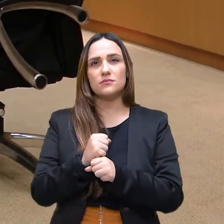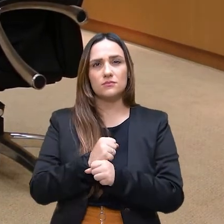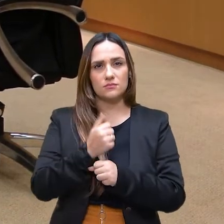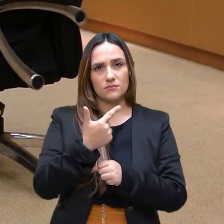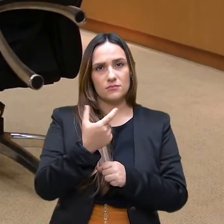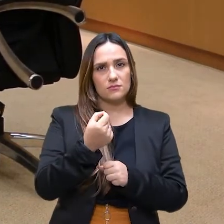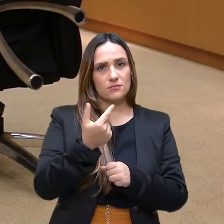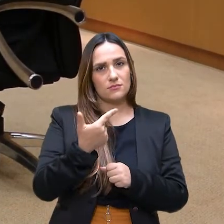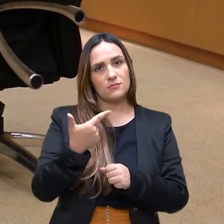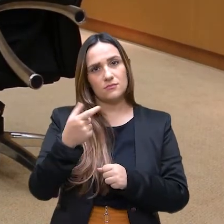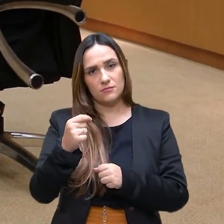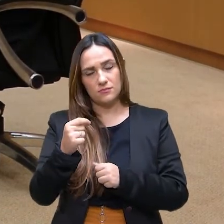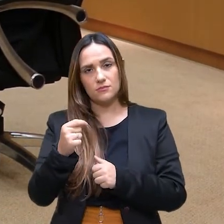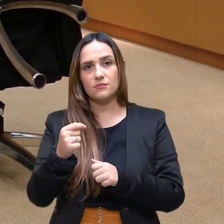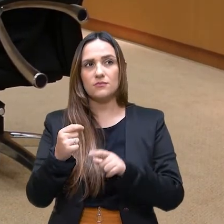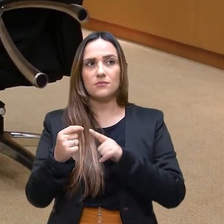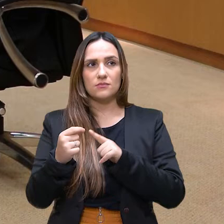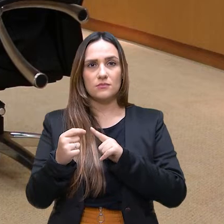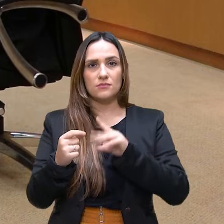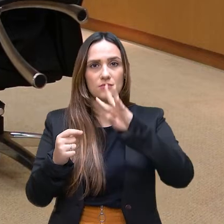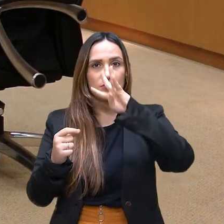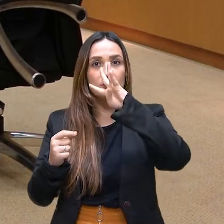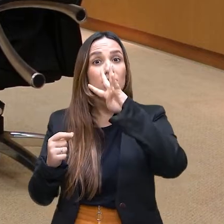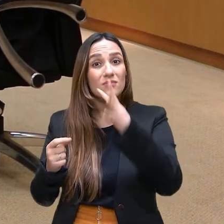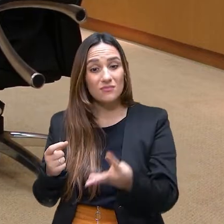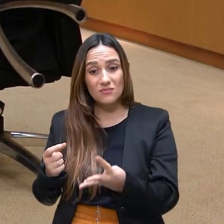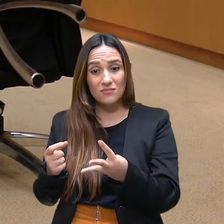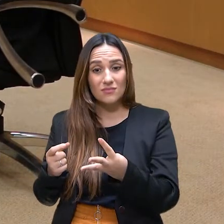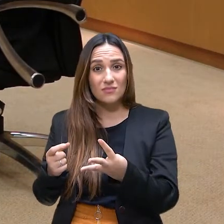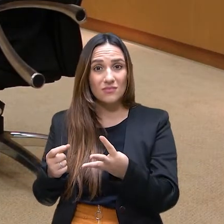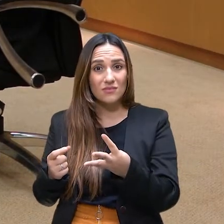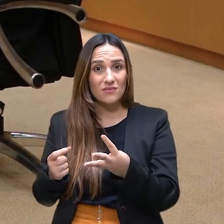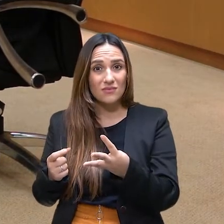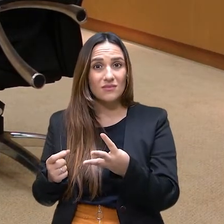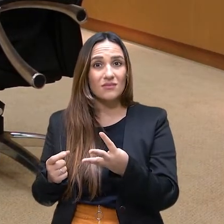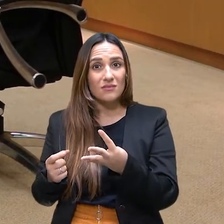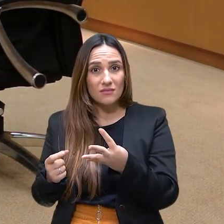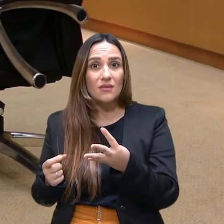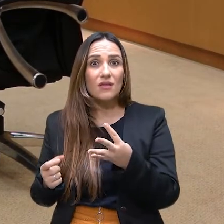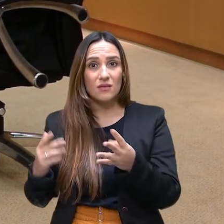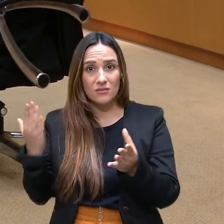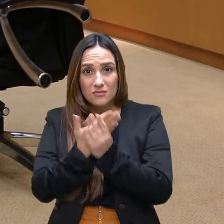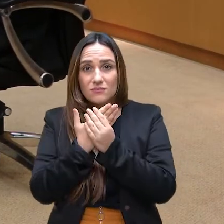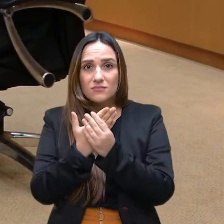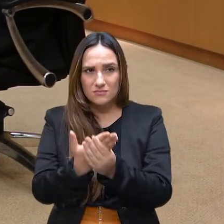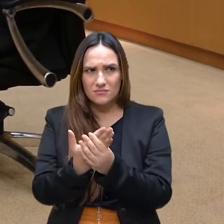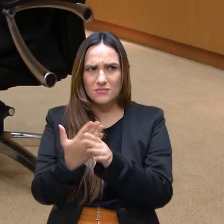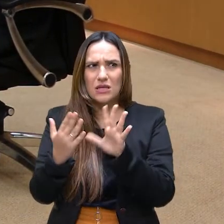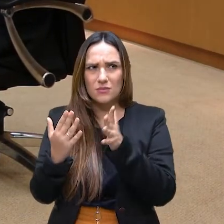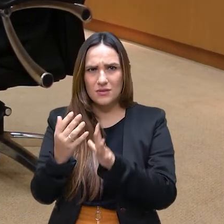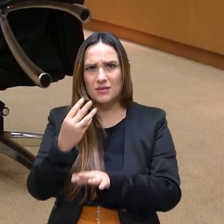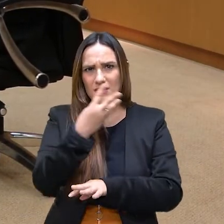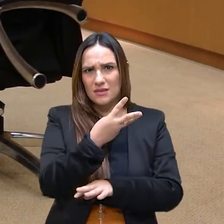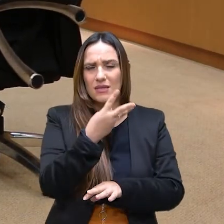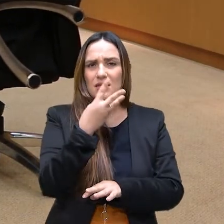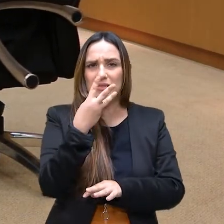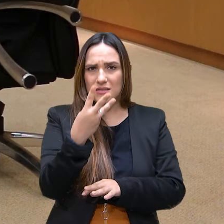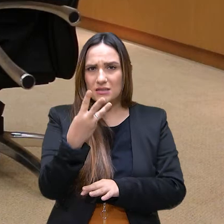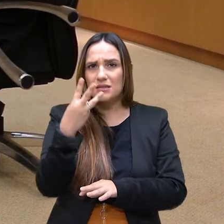ano de 2020, 4.006 ações judiciais, uma média de